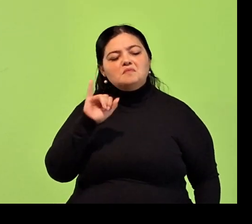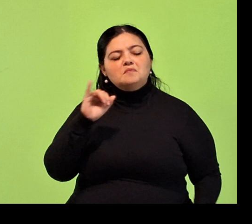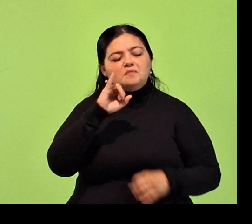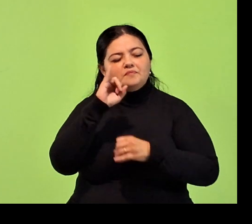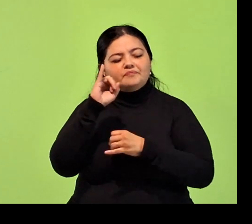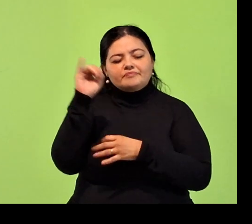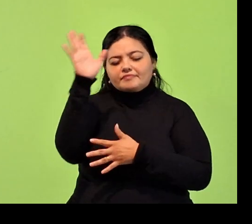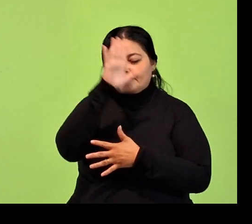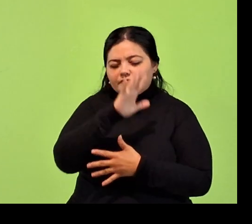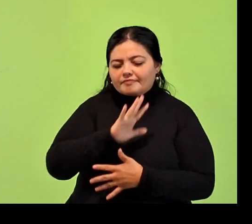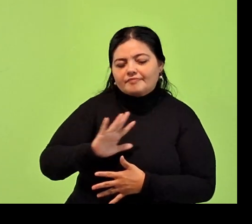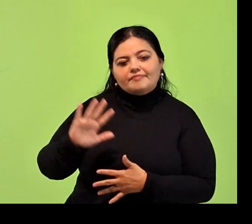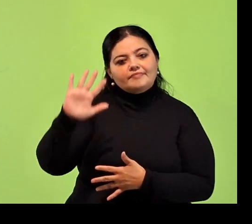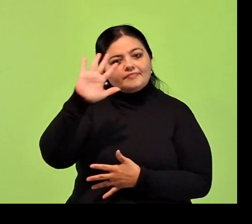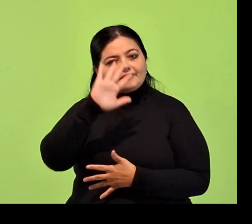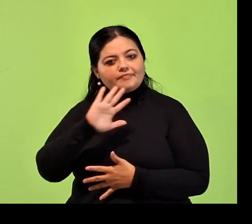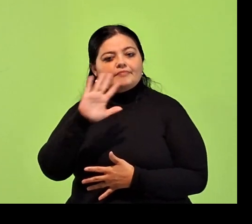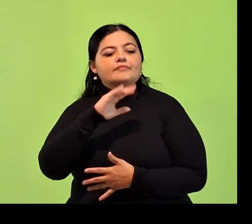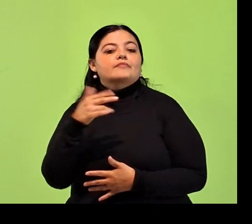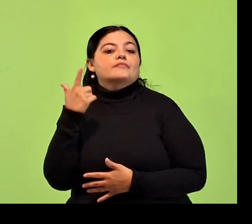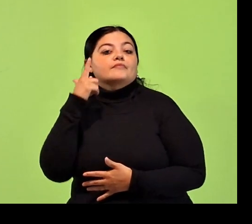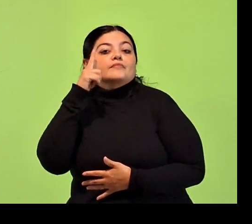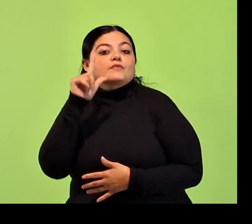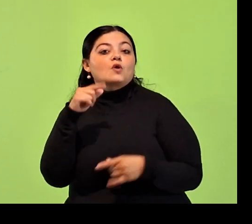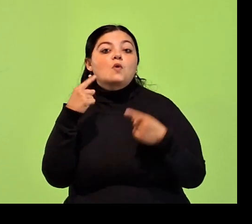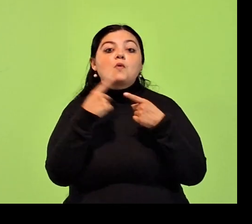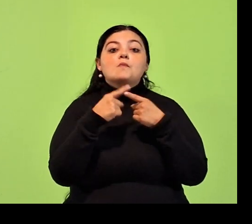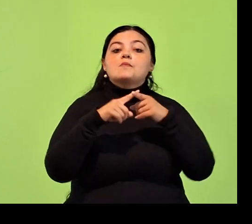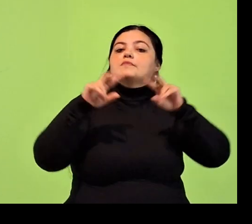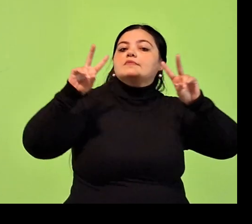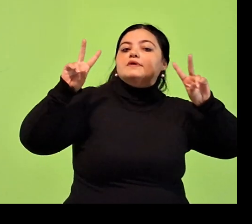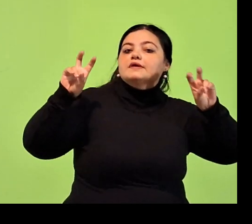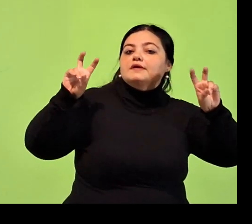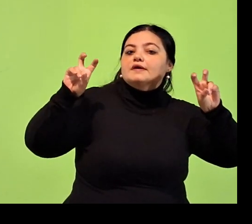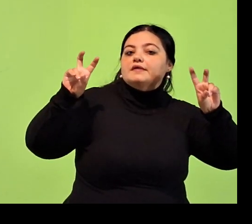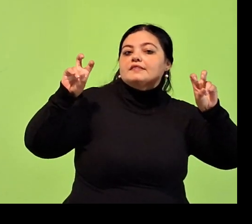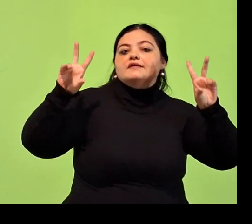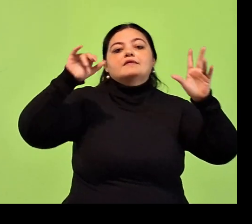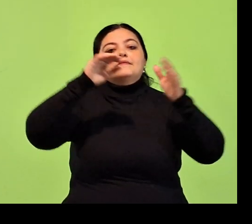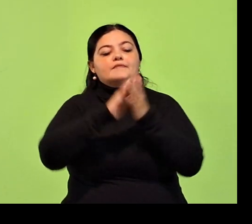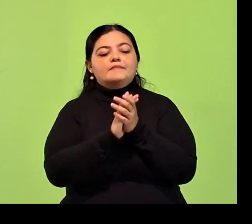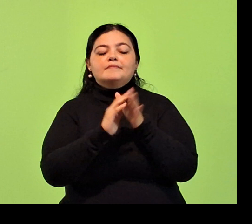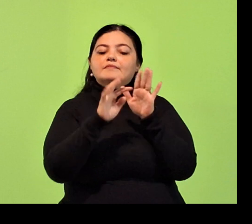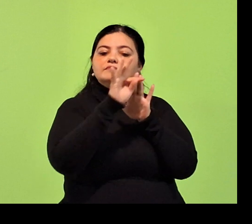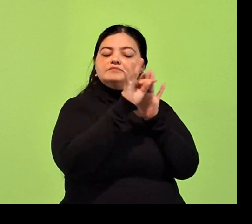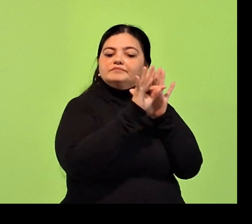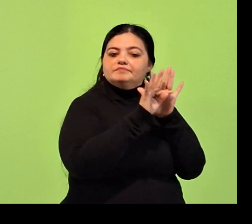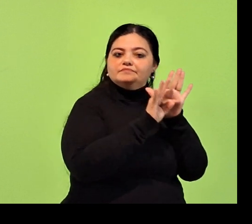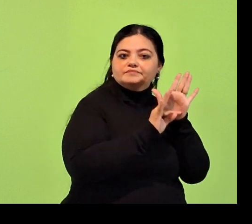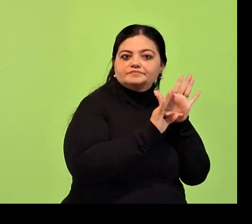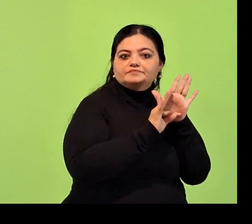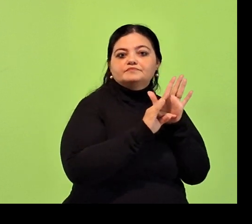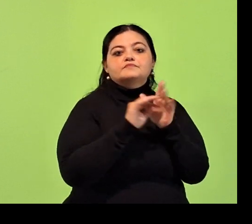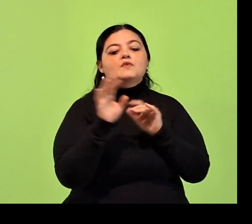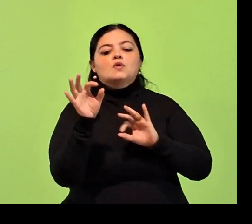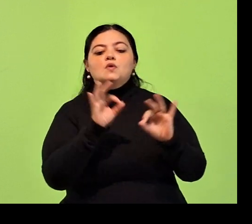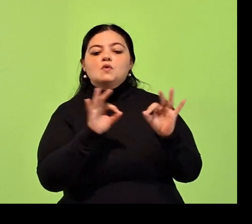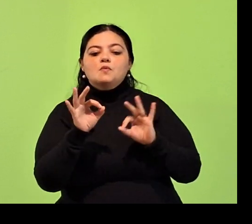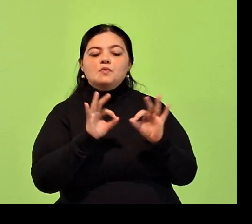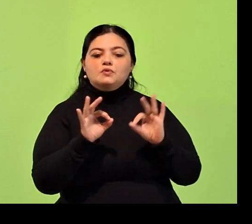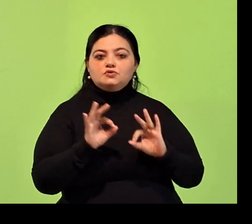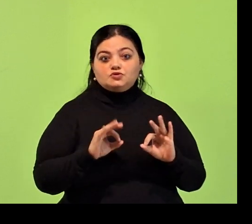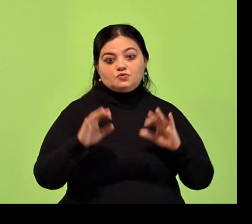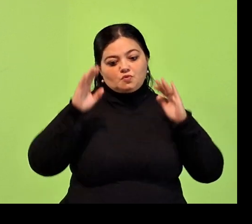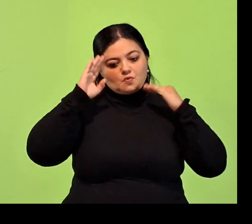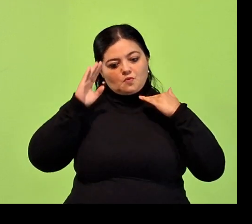sendo indicado a um Emmy internacional, por abordar essa temática em seu podcast, Projeto Humanos, que foi adaptado para livro e